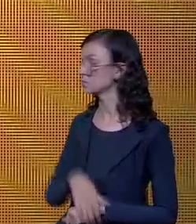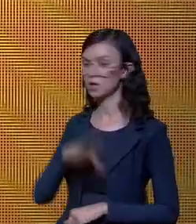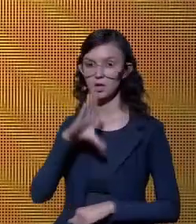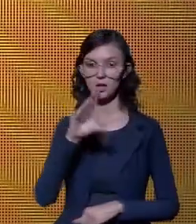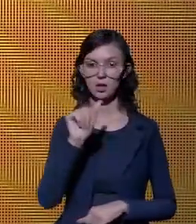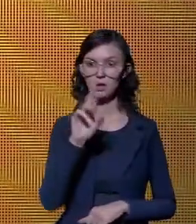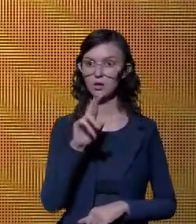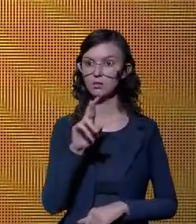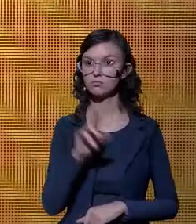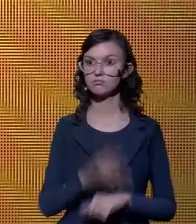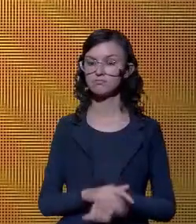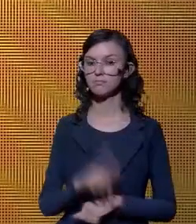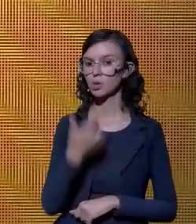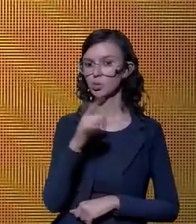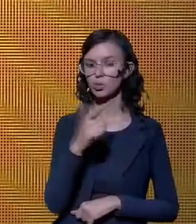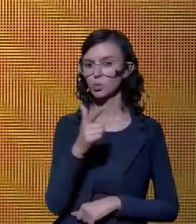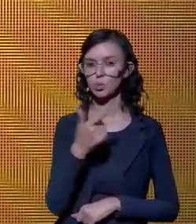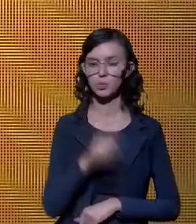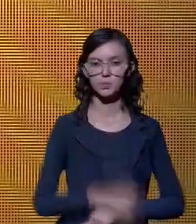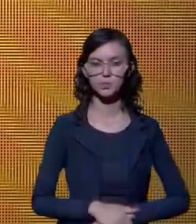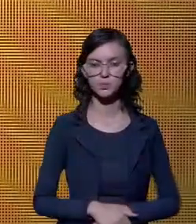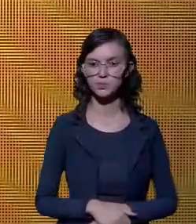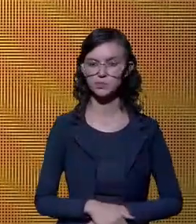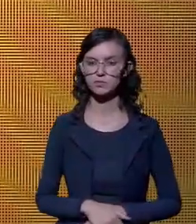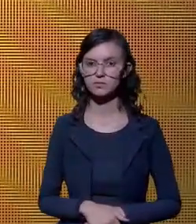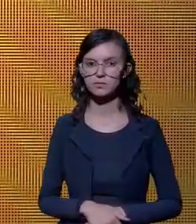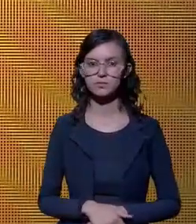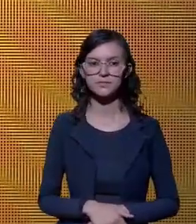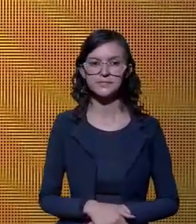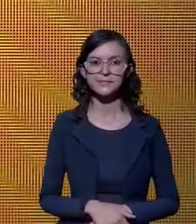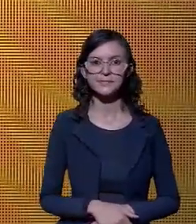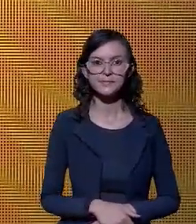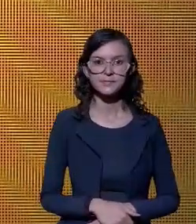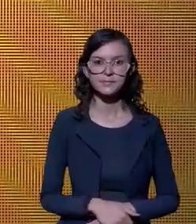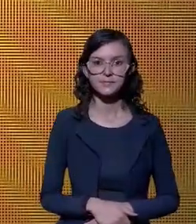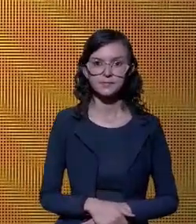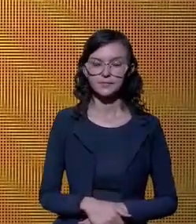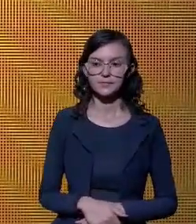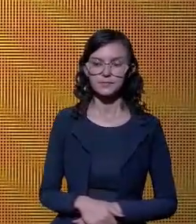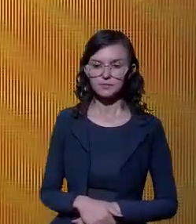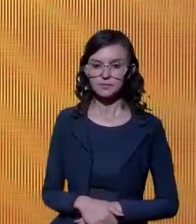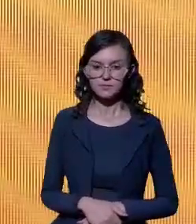aqui nesse momento? Não? Ok.